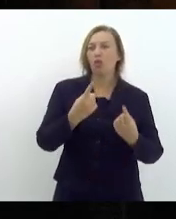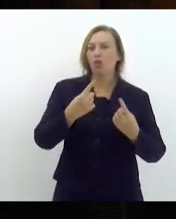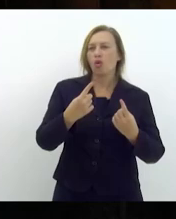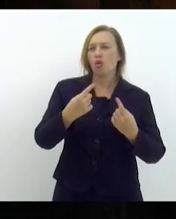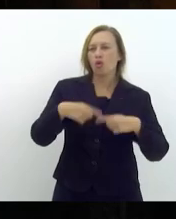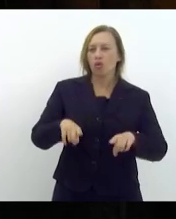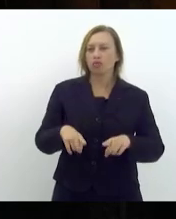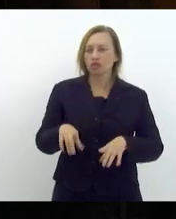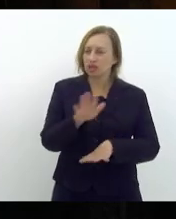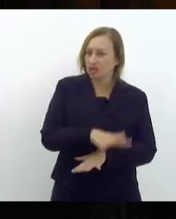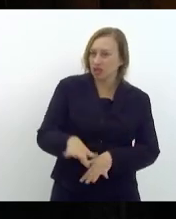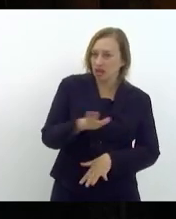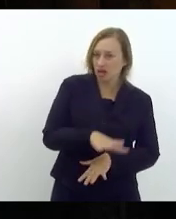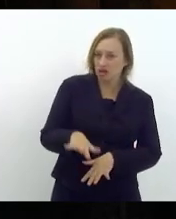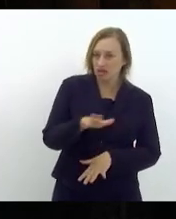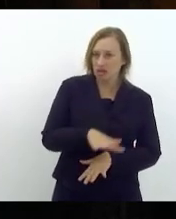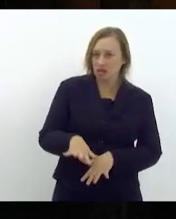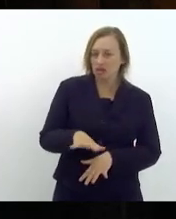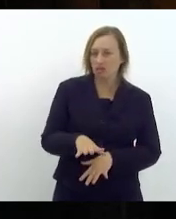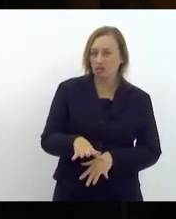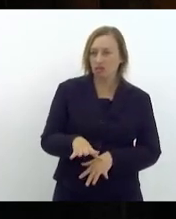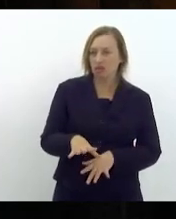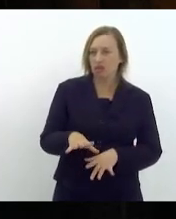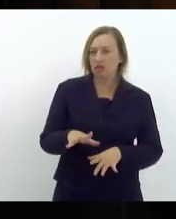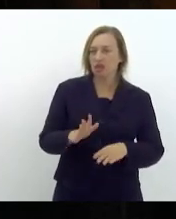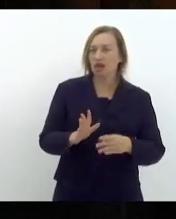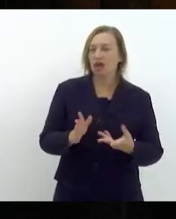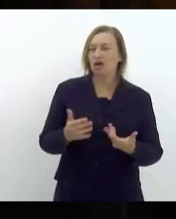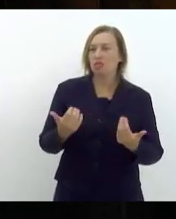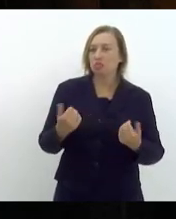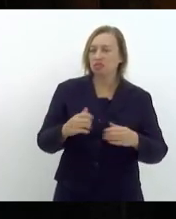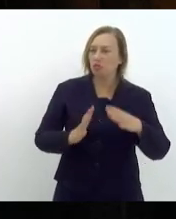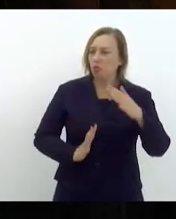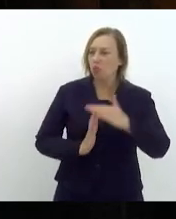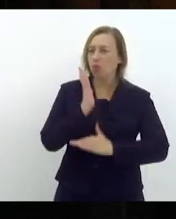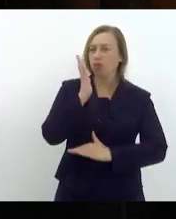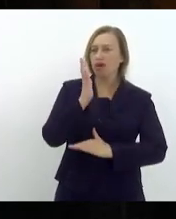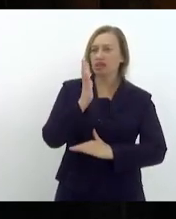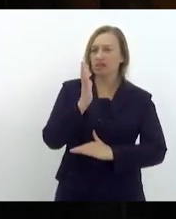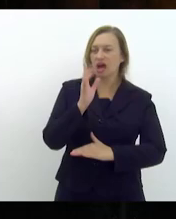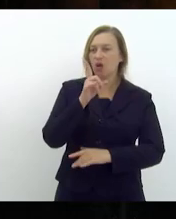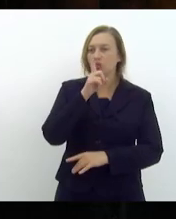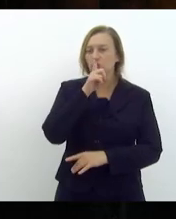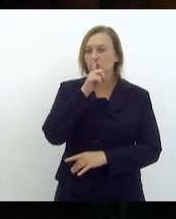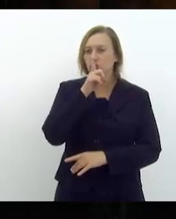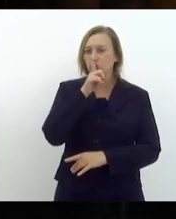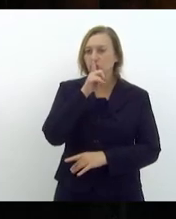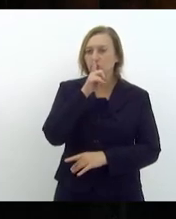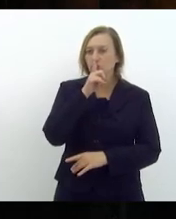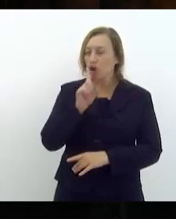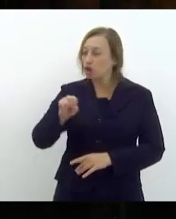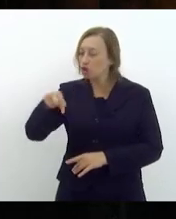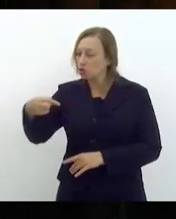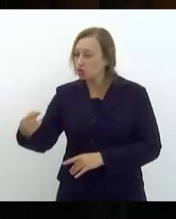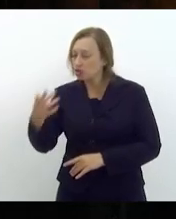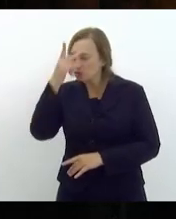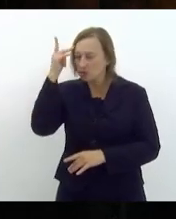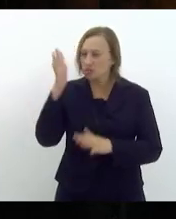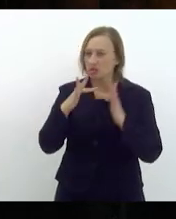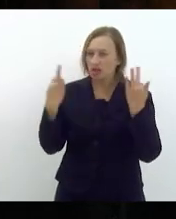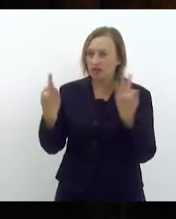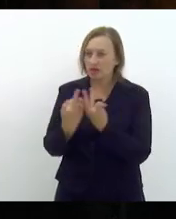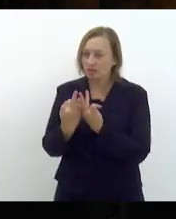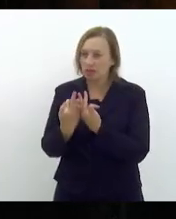romper com o ciclo de silêncio impostos pela violência é preciso que os outros membros da família